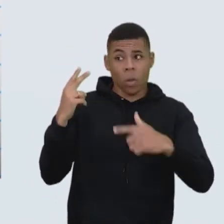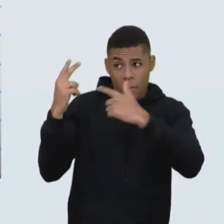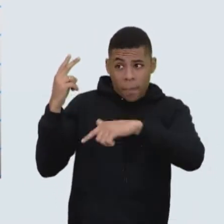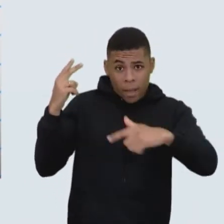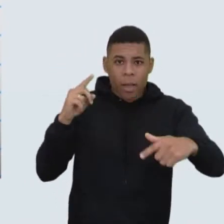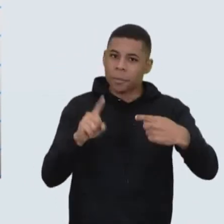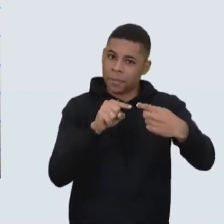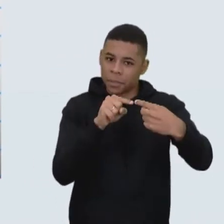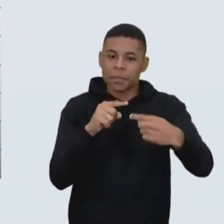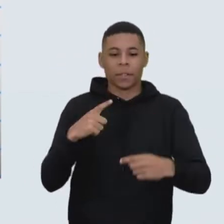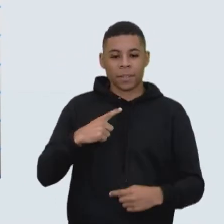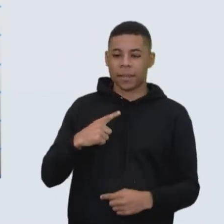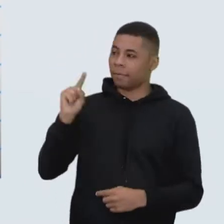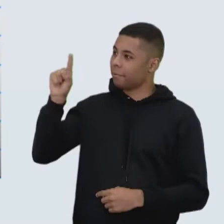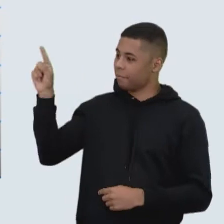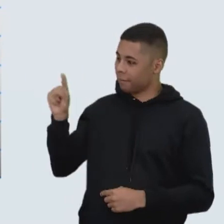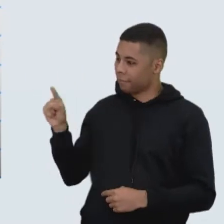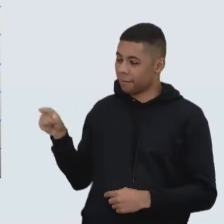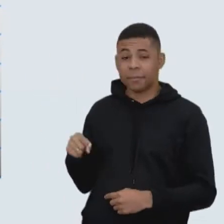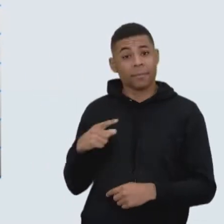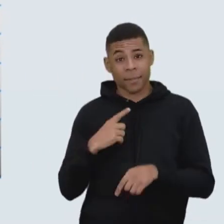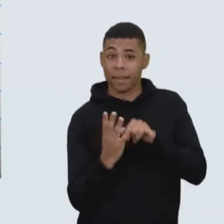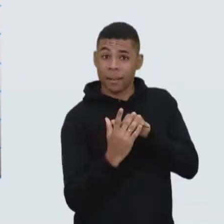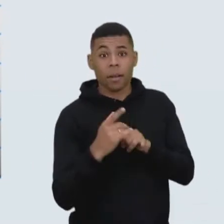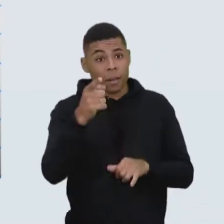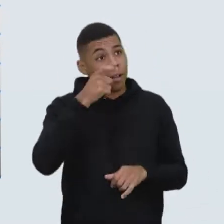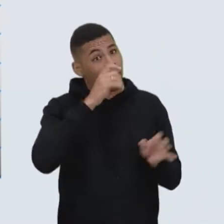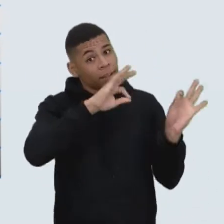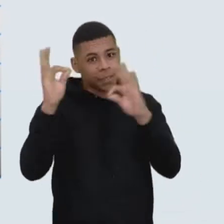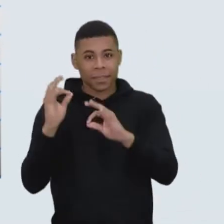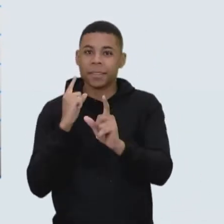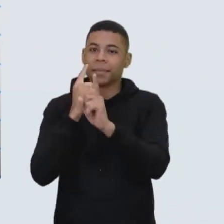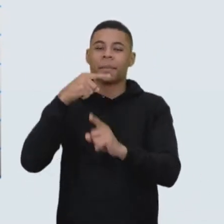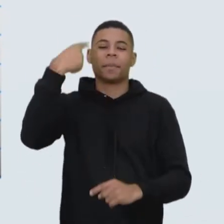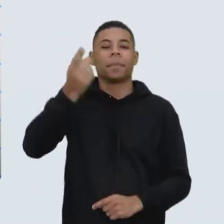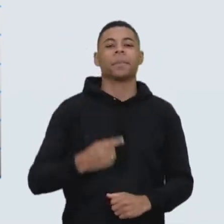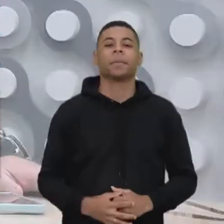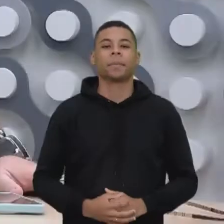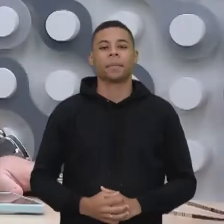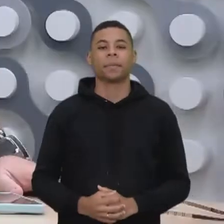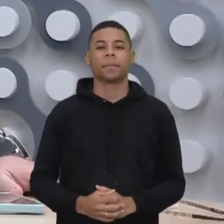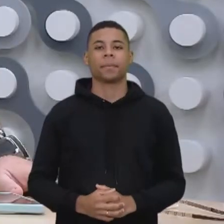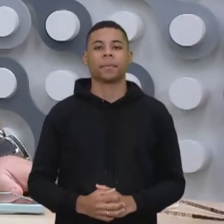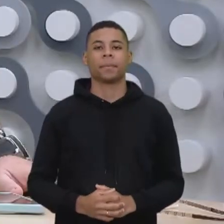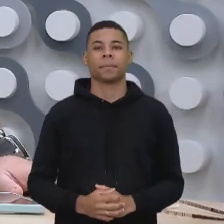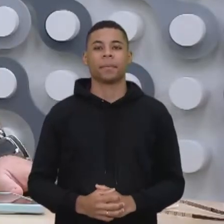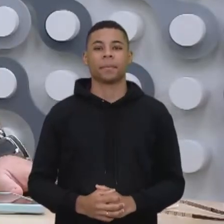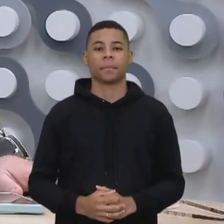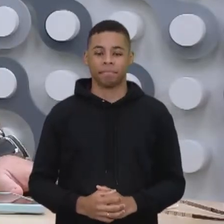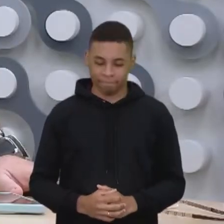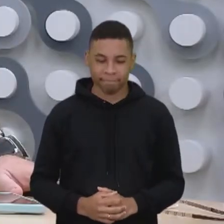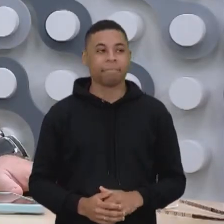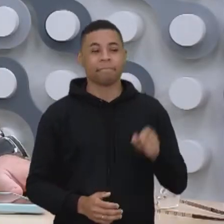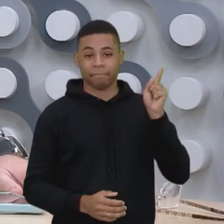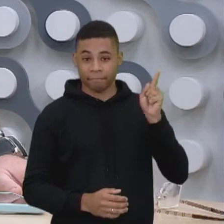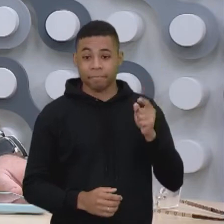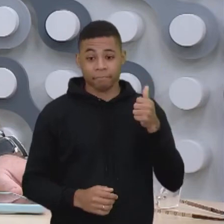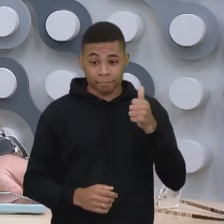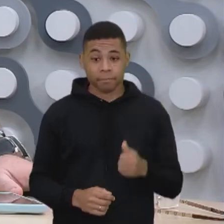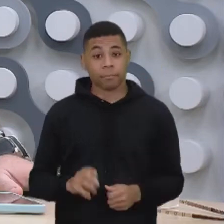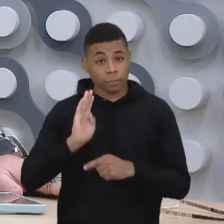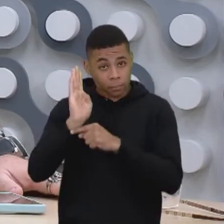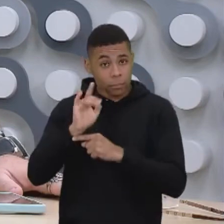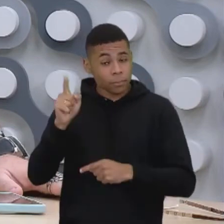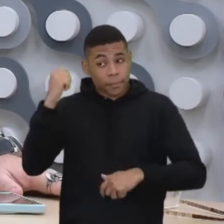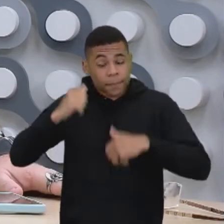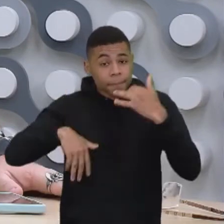objetivos também estão aqui no nosso canal. Não deixe de conferir. Até a próxima. É isso aí. Então, esse vídeo ele